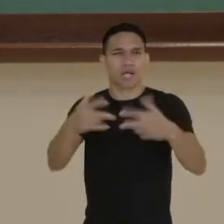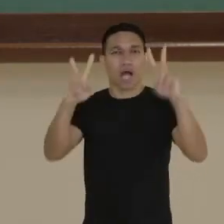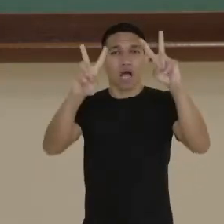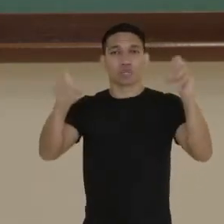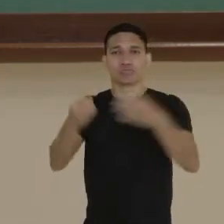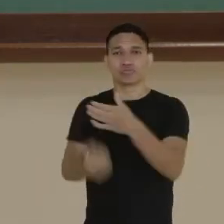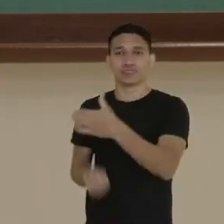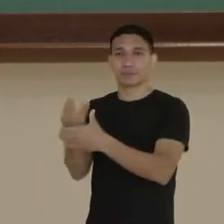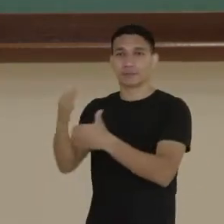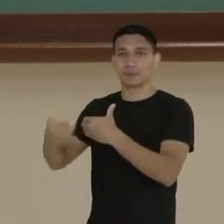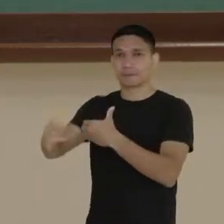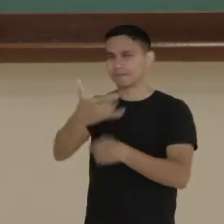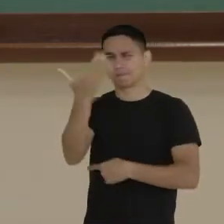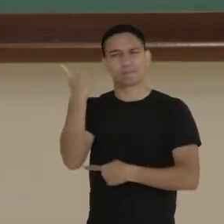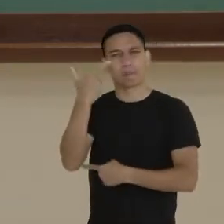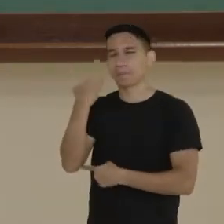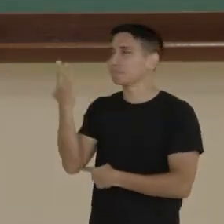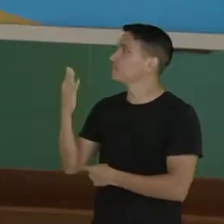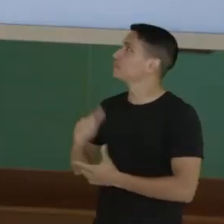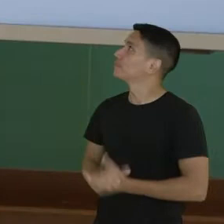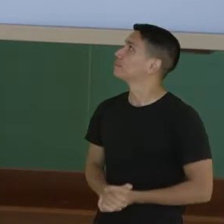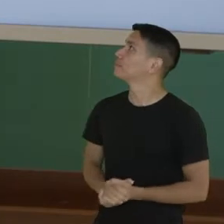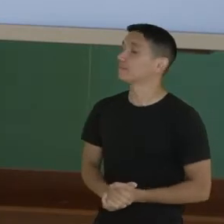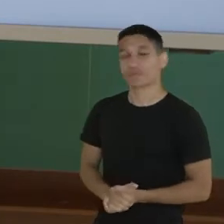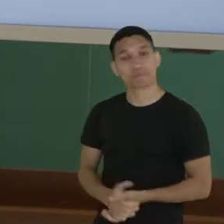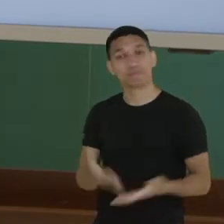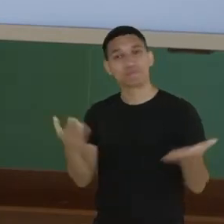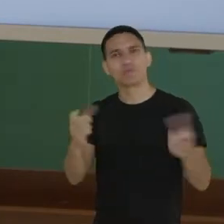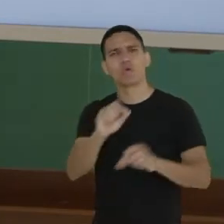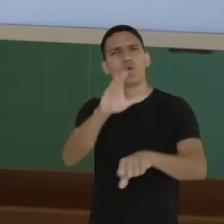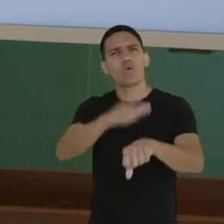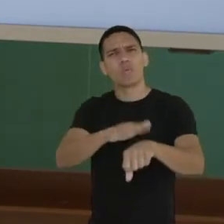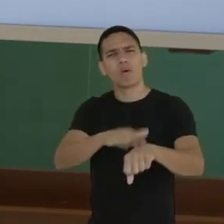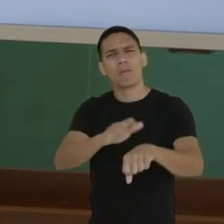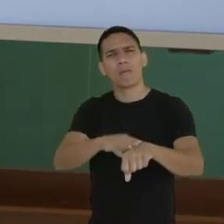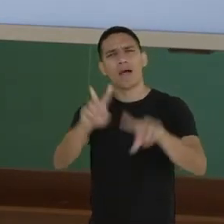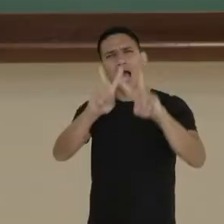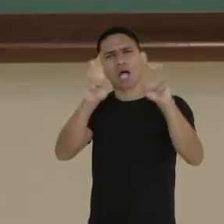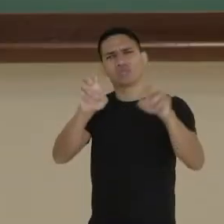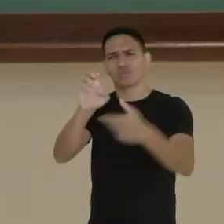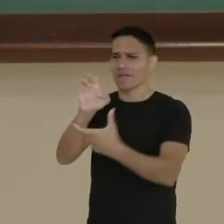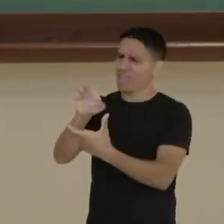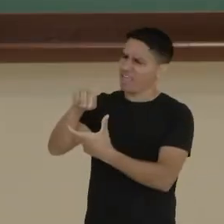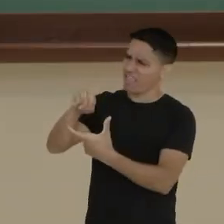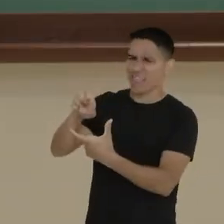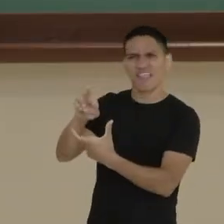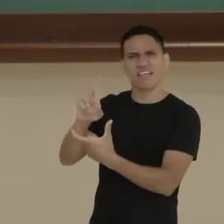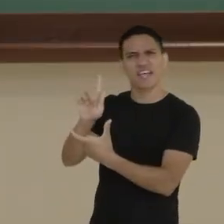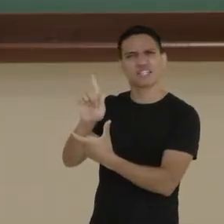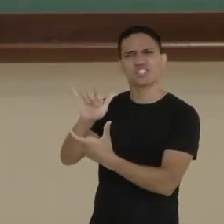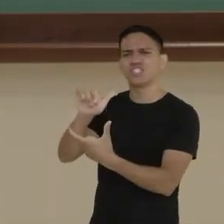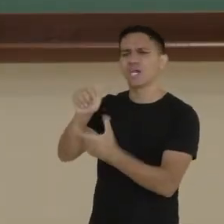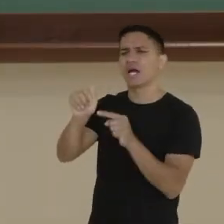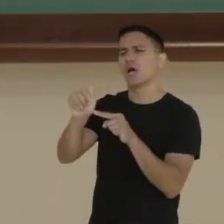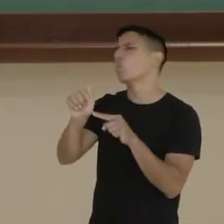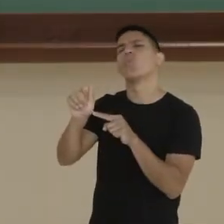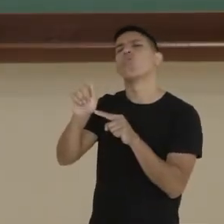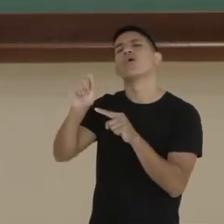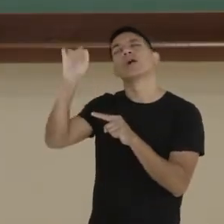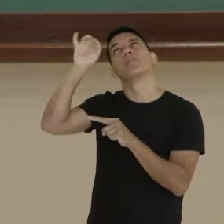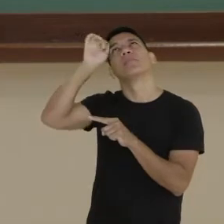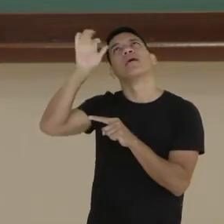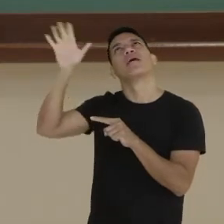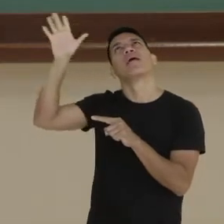energéticas. Vamos lá comigo? Queridos, quando a gente pensa em energia, o que vem na cabeça de